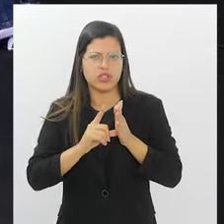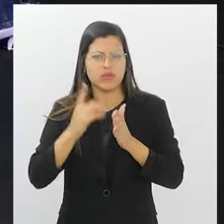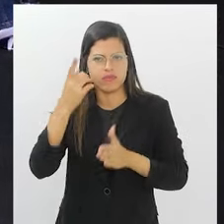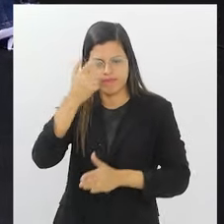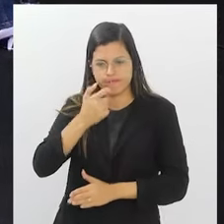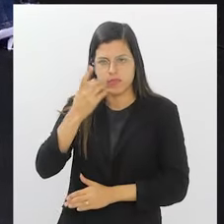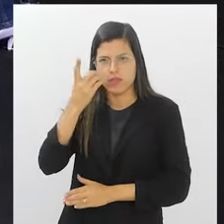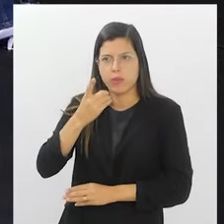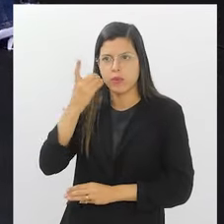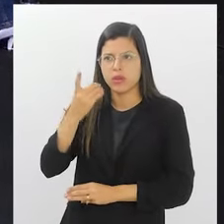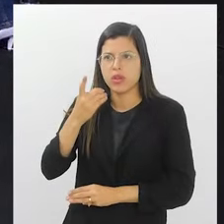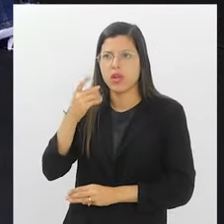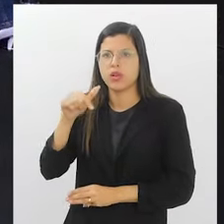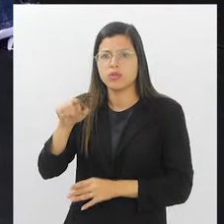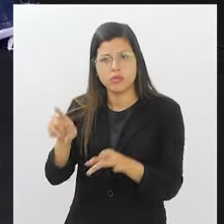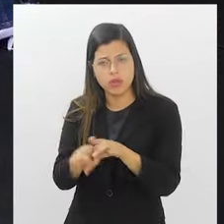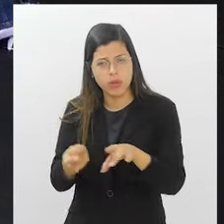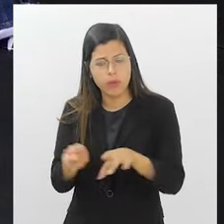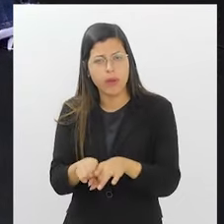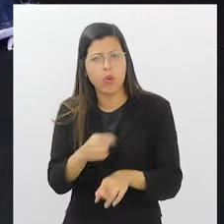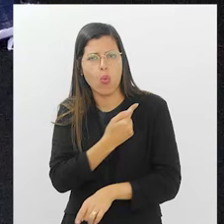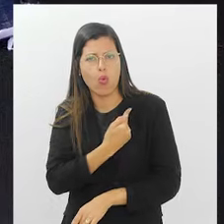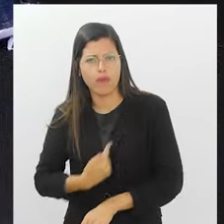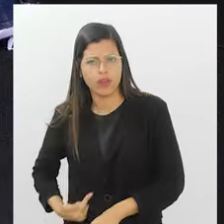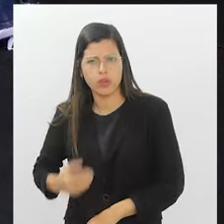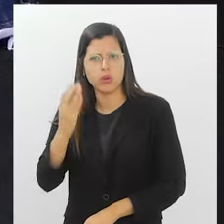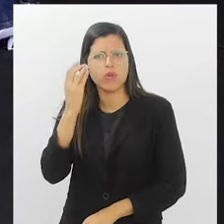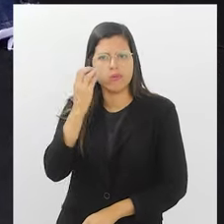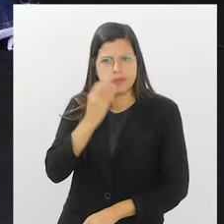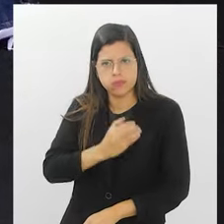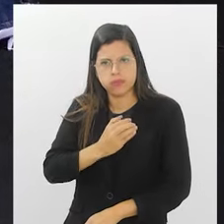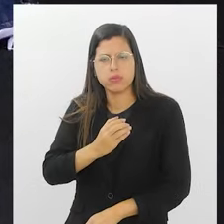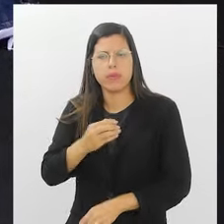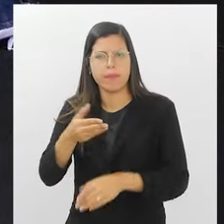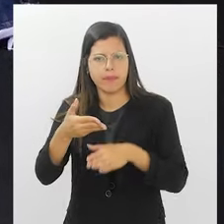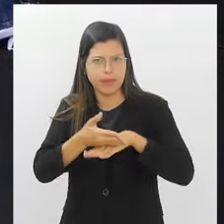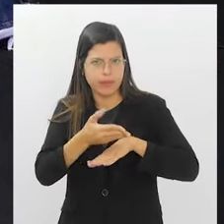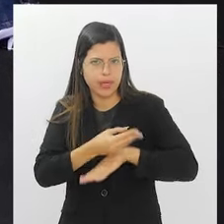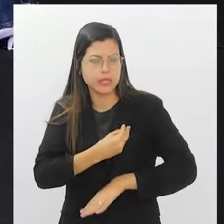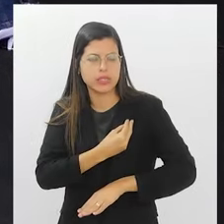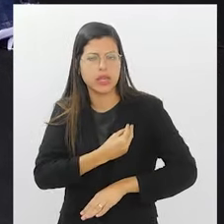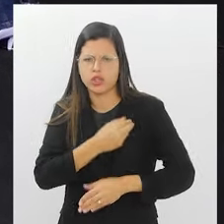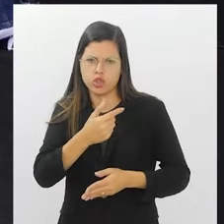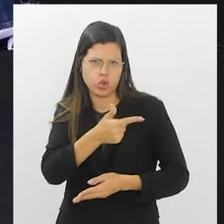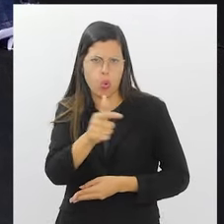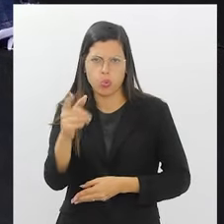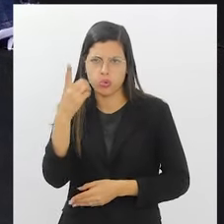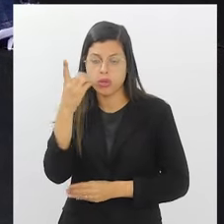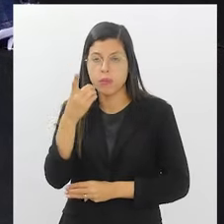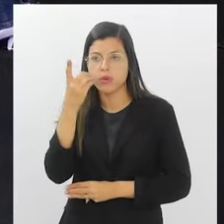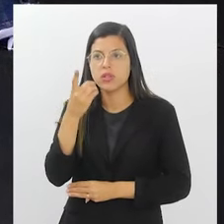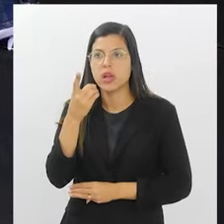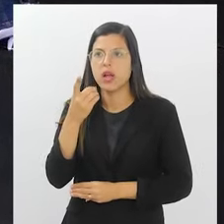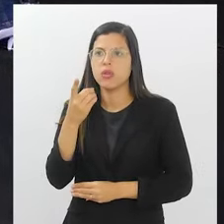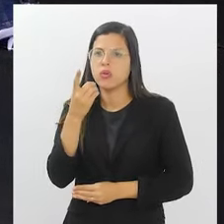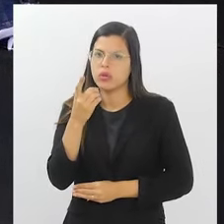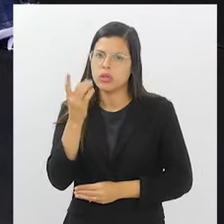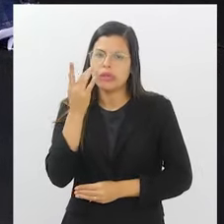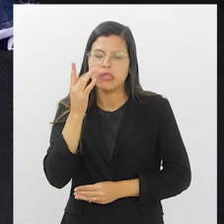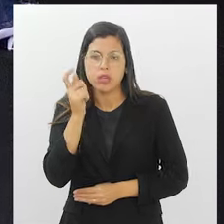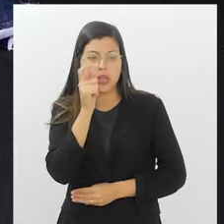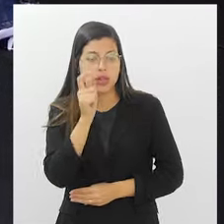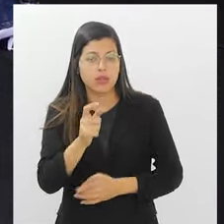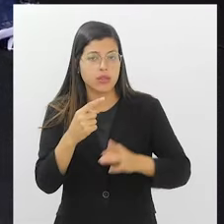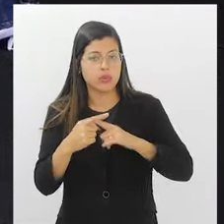nosso atual governador Cláudio Castro também estava lá também, e outros parlamentares, e eu achei muito interessante que quando a gente